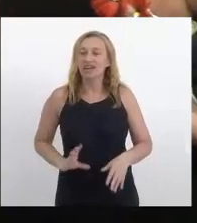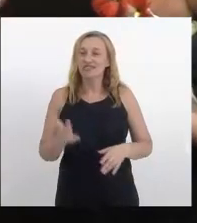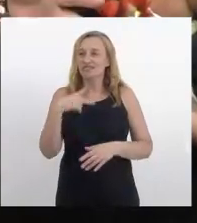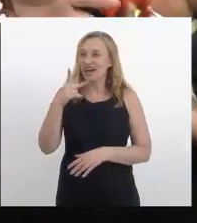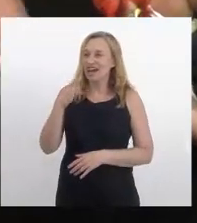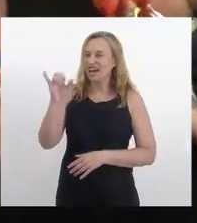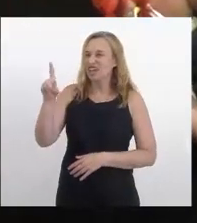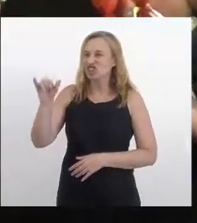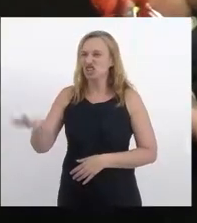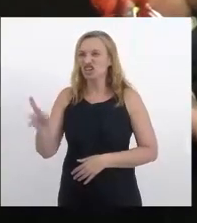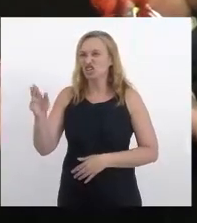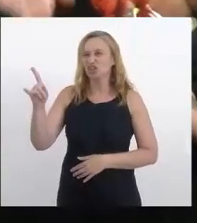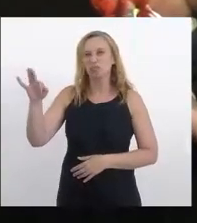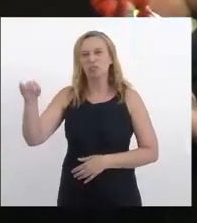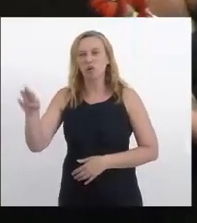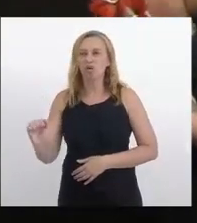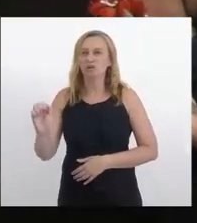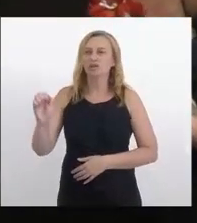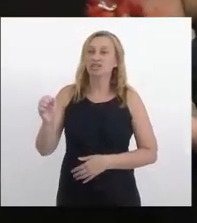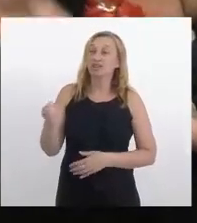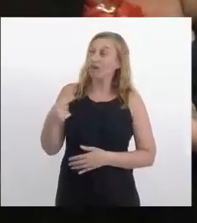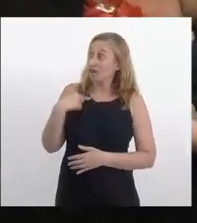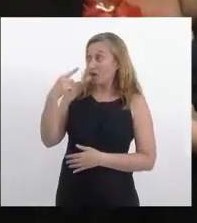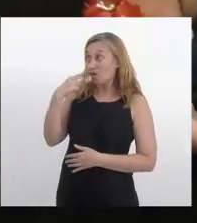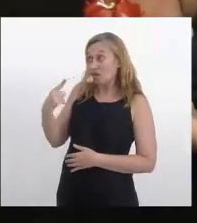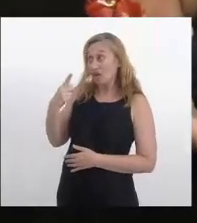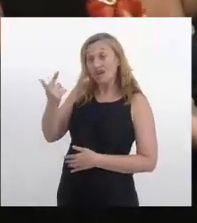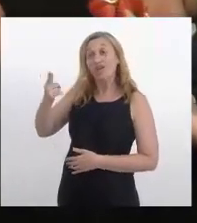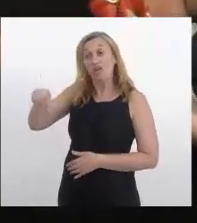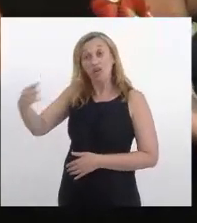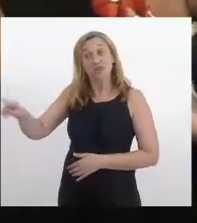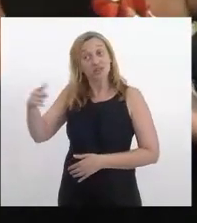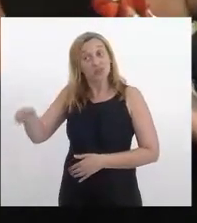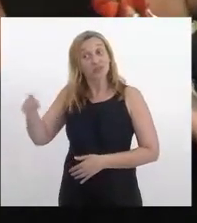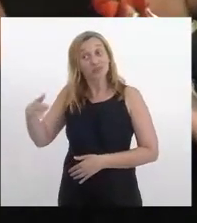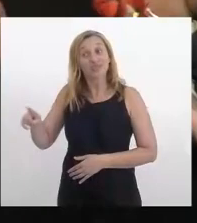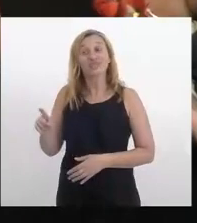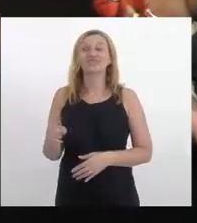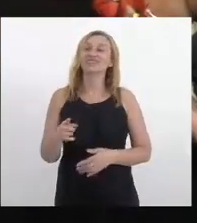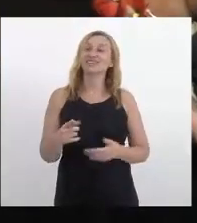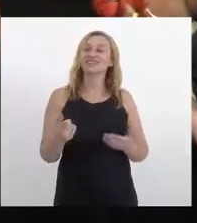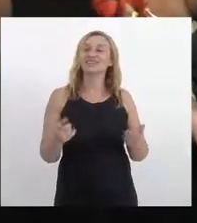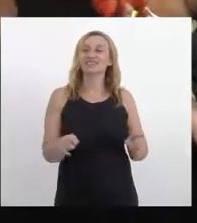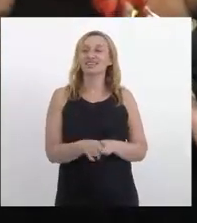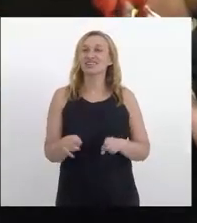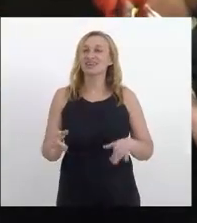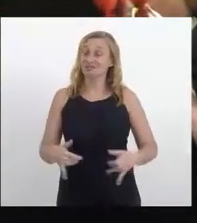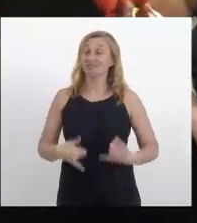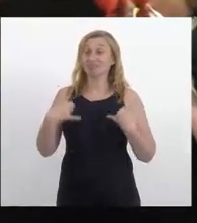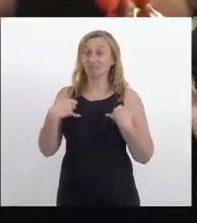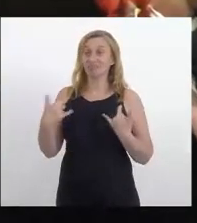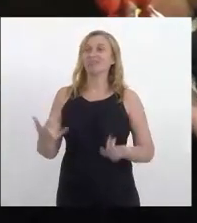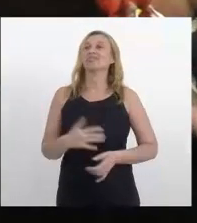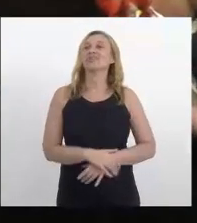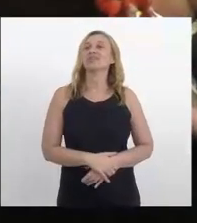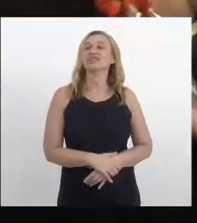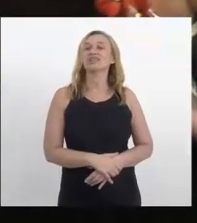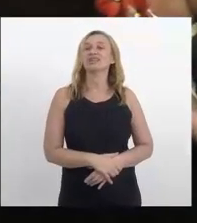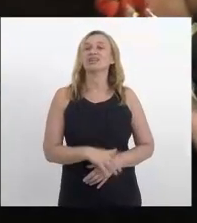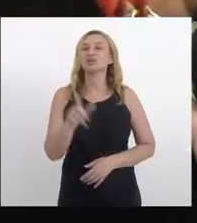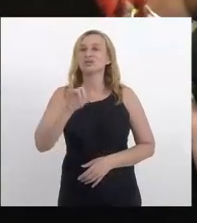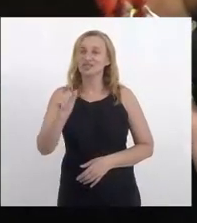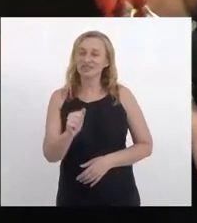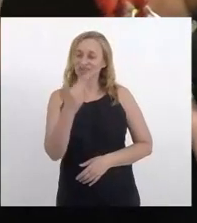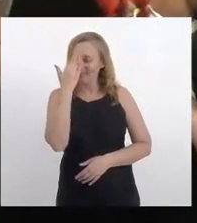Leaxé, Obaluaê, Xangô, espero ouvir isso outras vezes, estar aqui presente, isso me contempla.